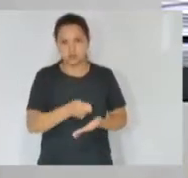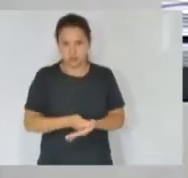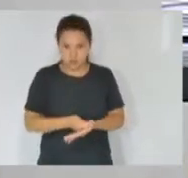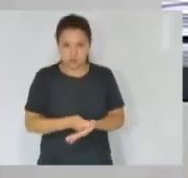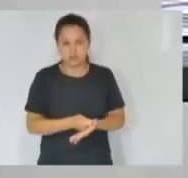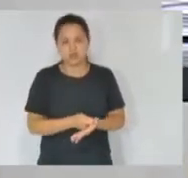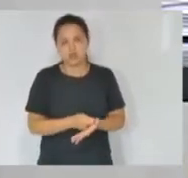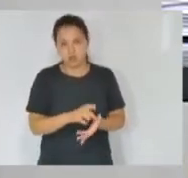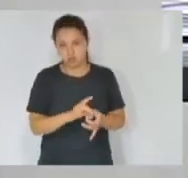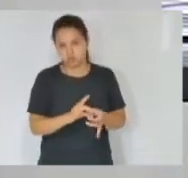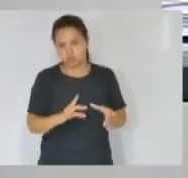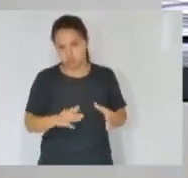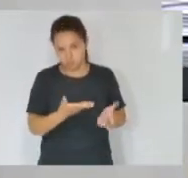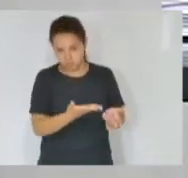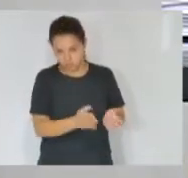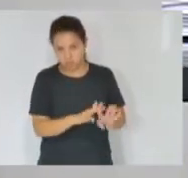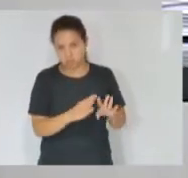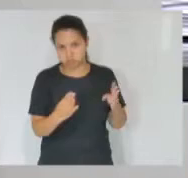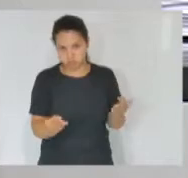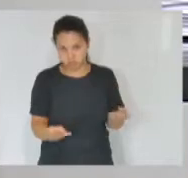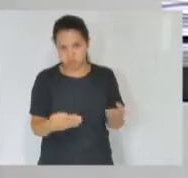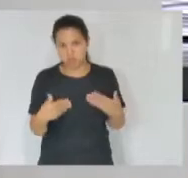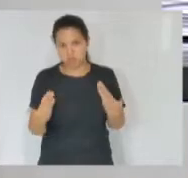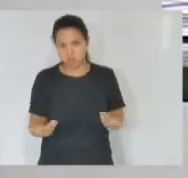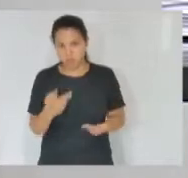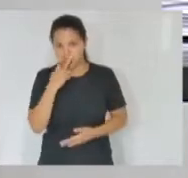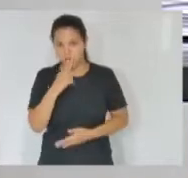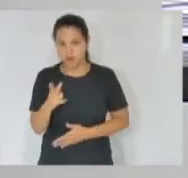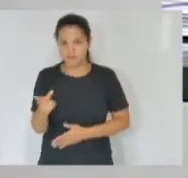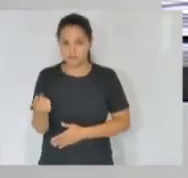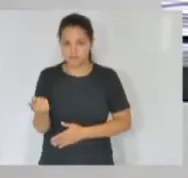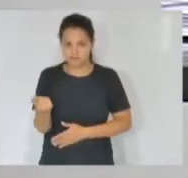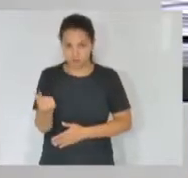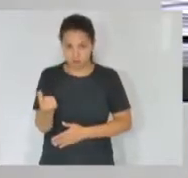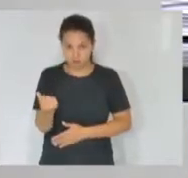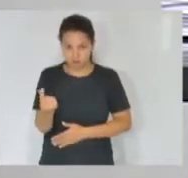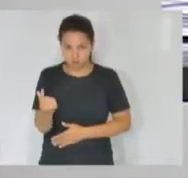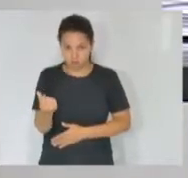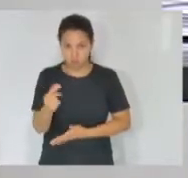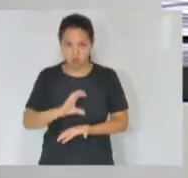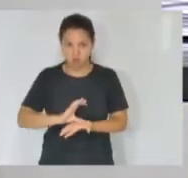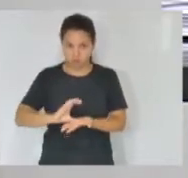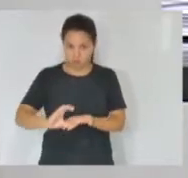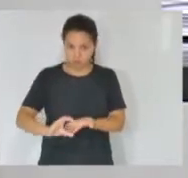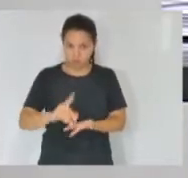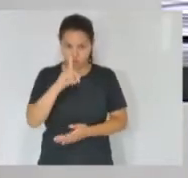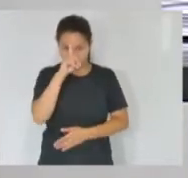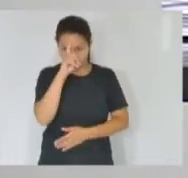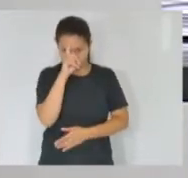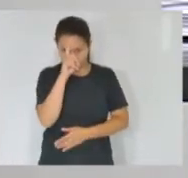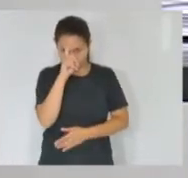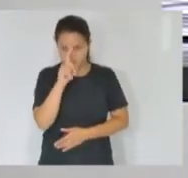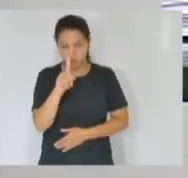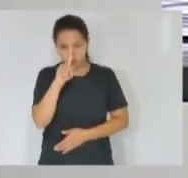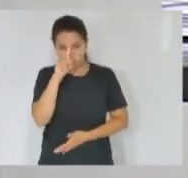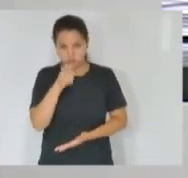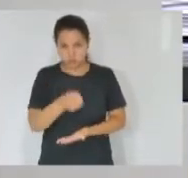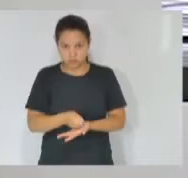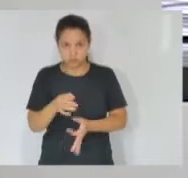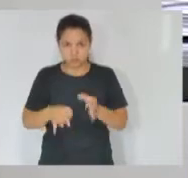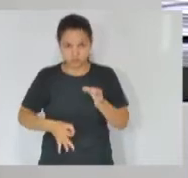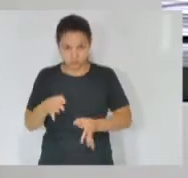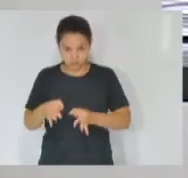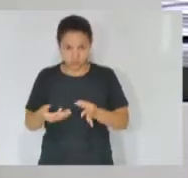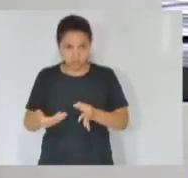esse valor deixado de repassar ao hospital, É uma determinação judicial que será repassada.